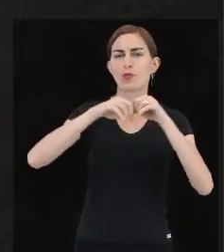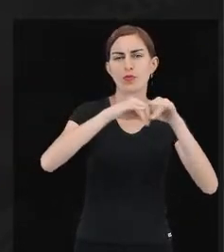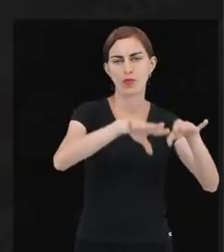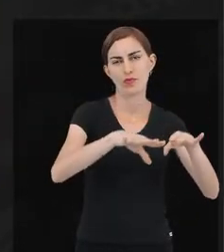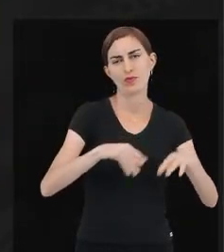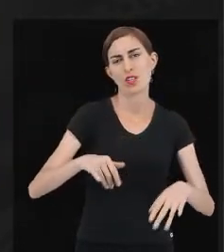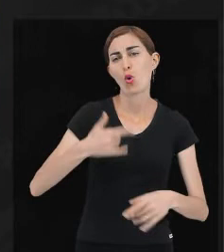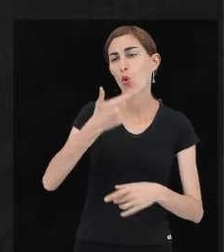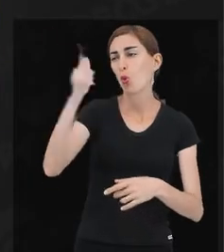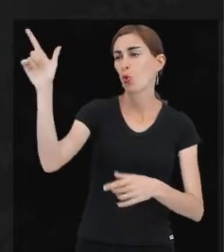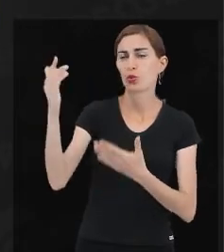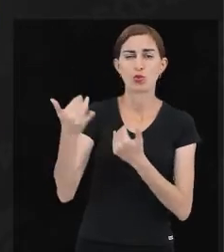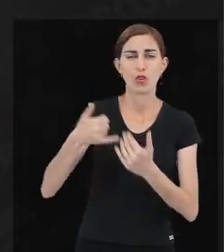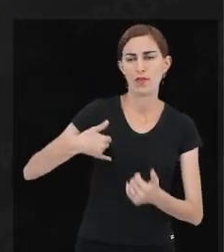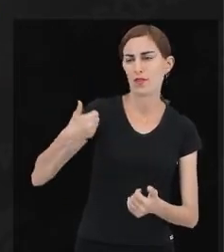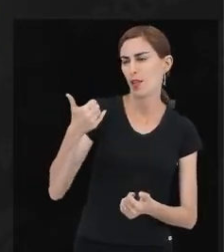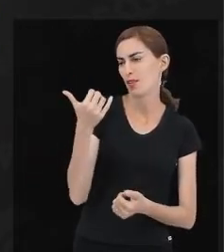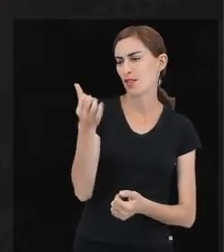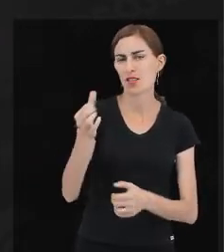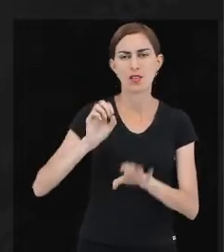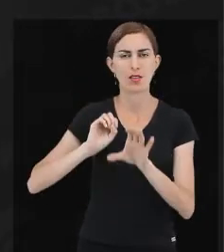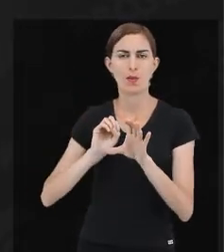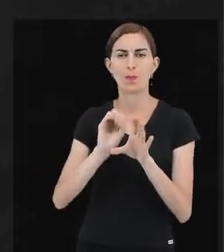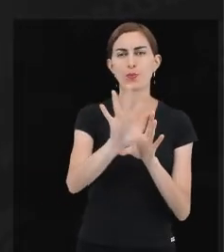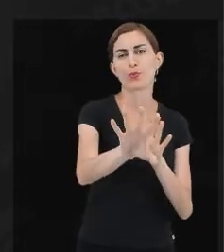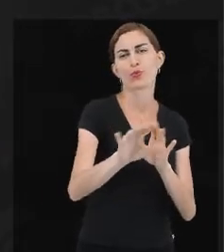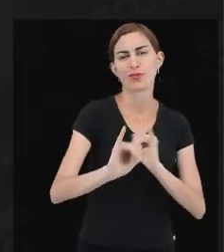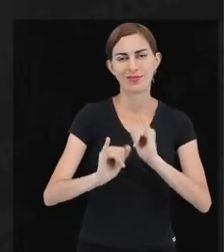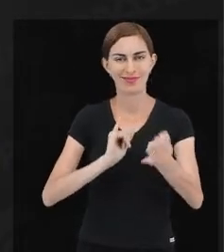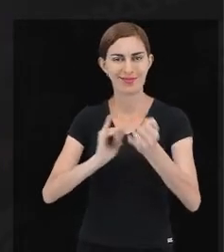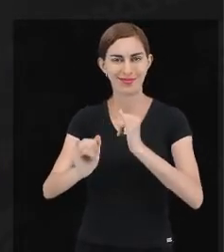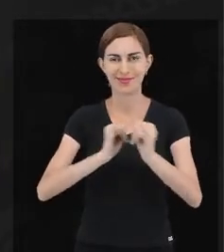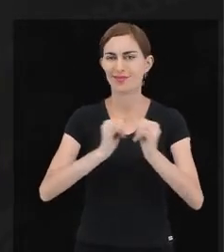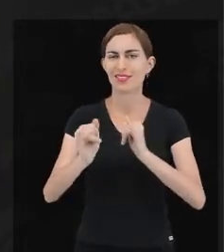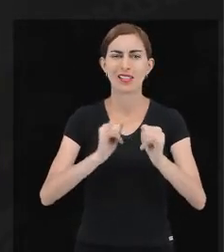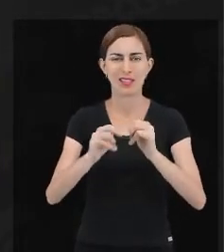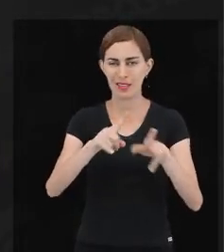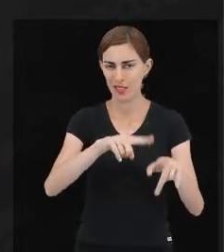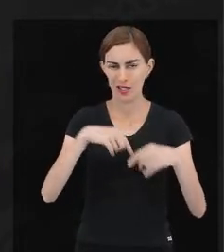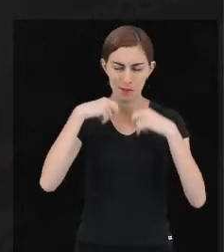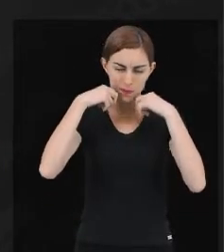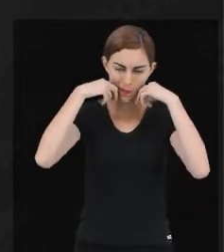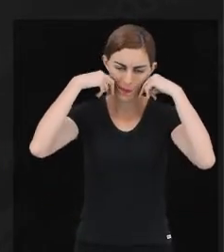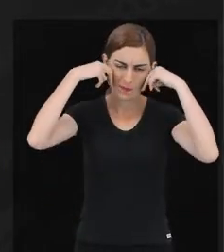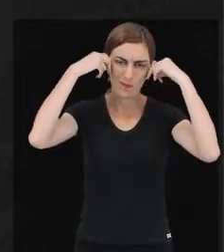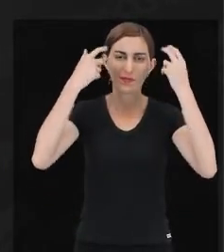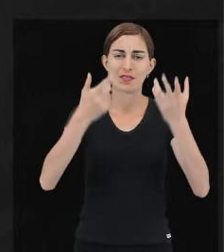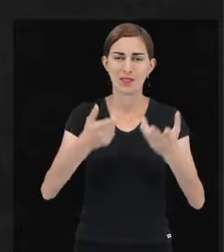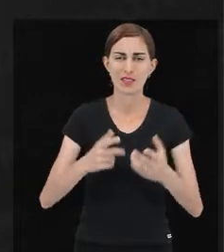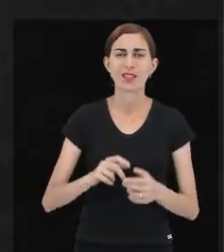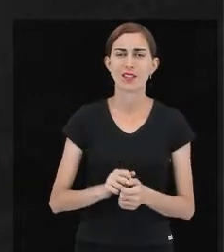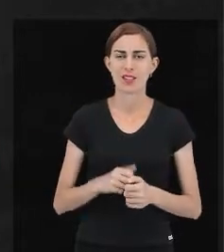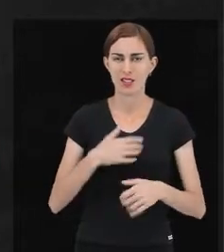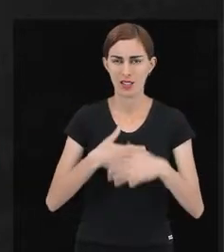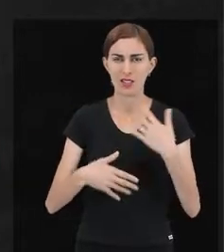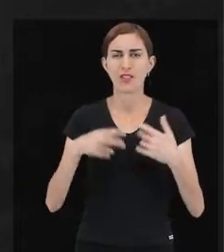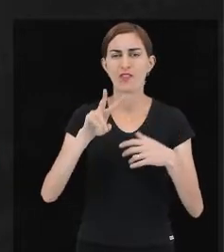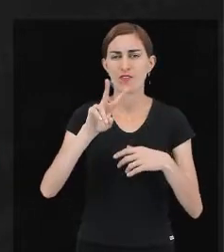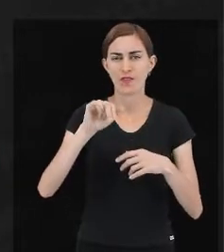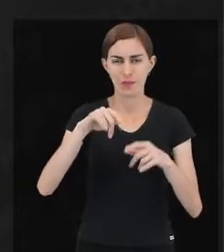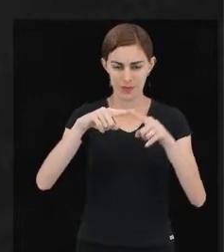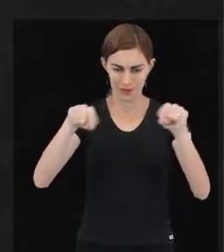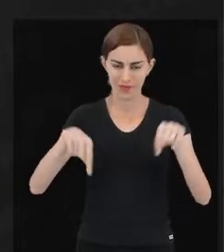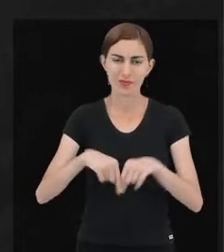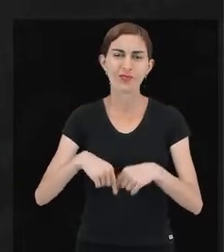ex-namorado, um adolescente de 16 anos. Para proteger essa adolescente de tamanha exposição e garantir sua integridade física e moral,